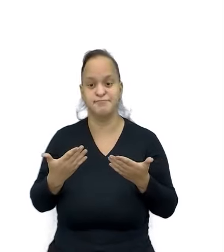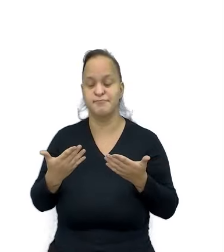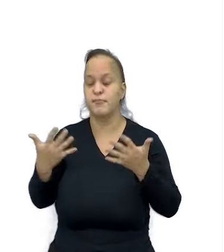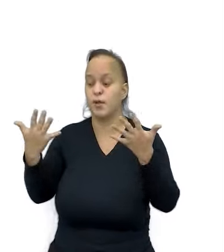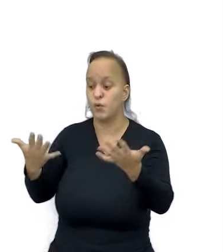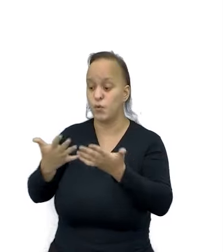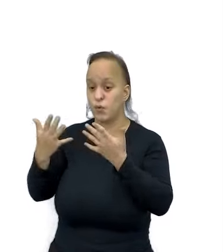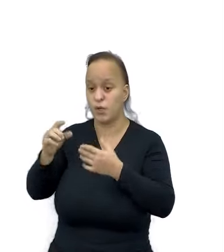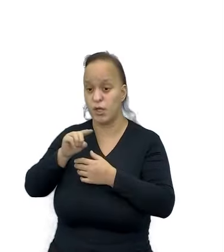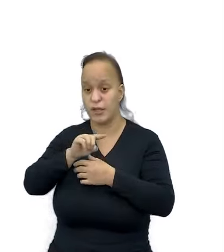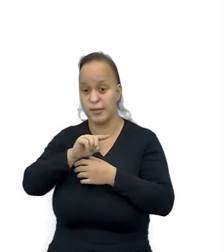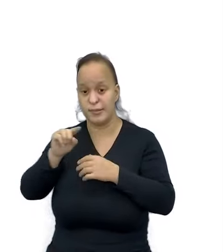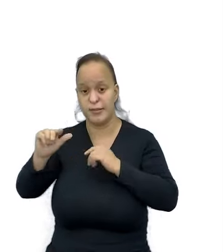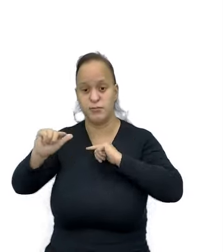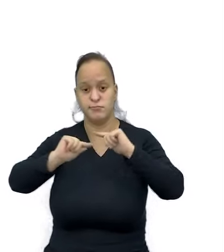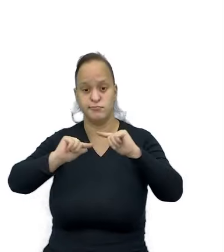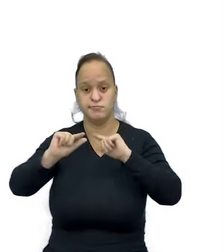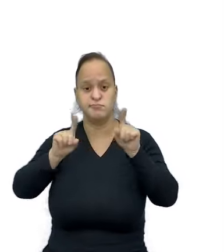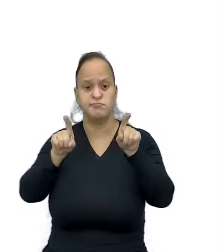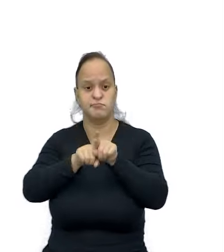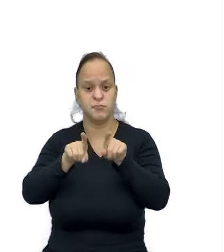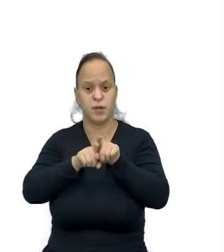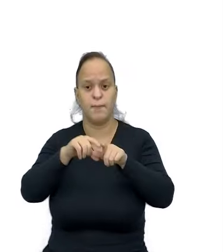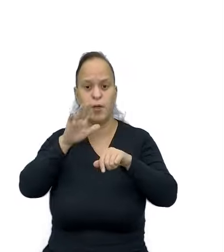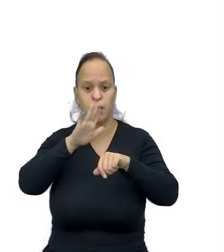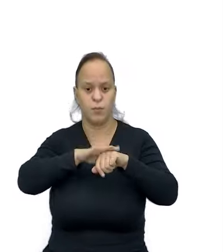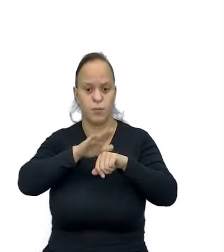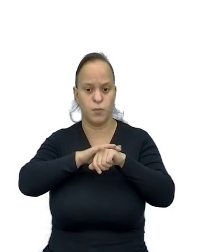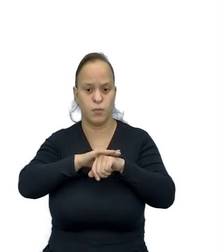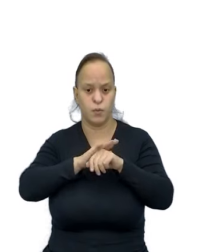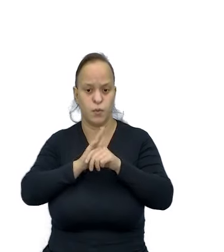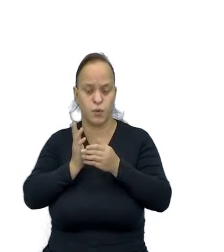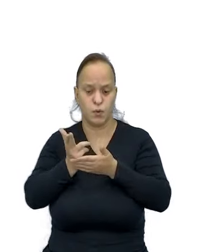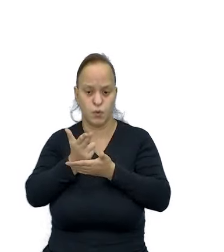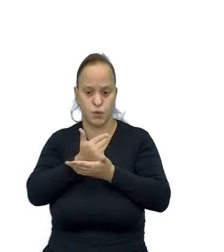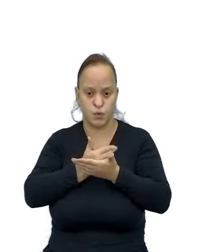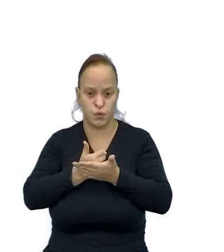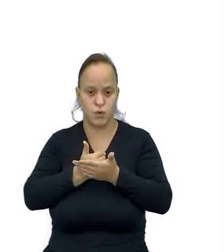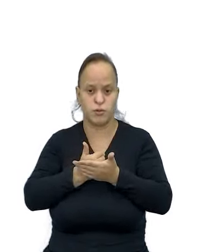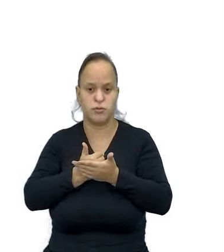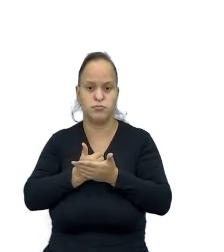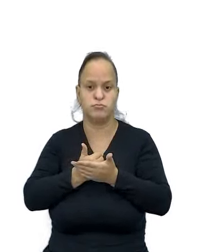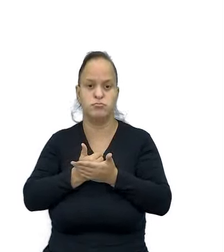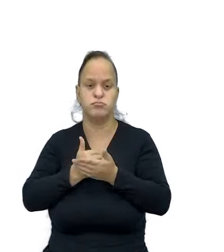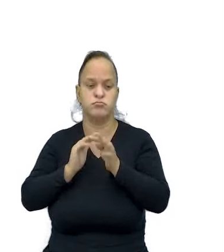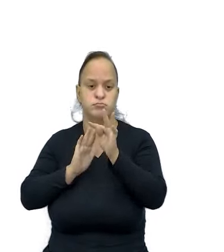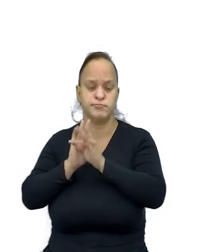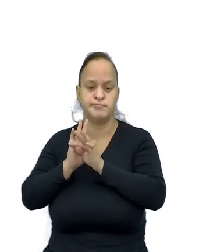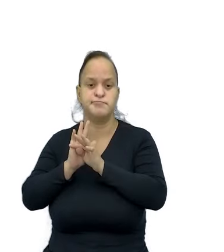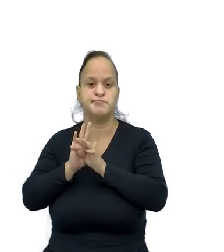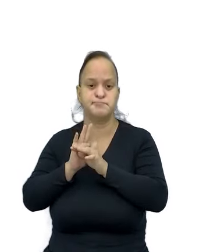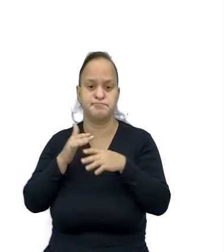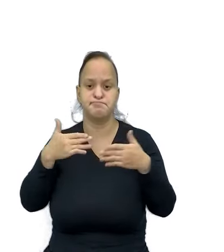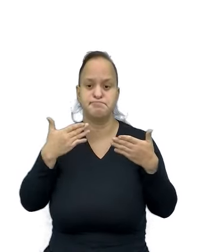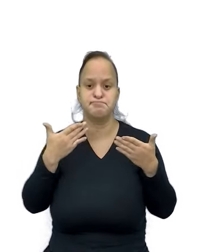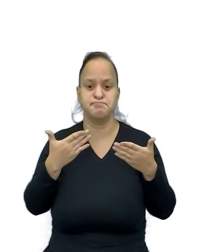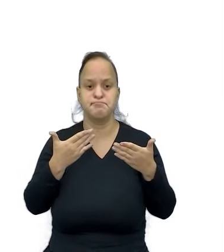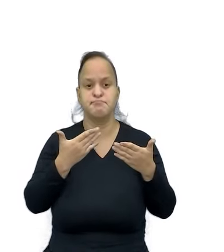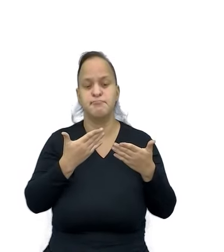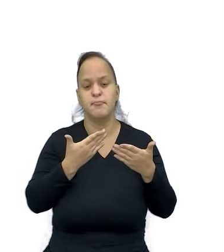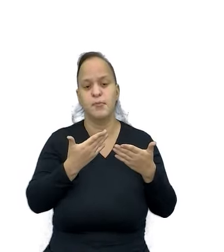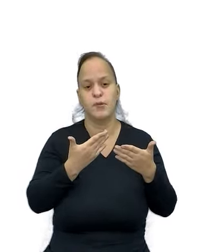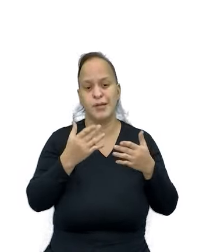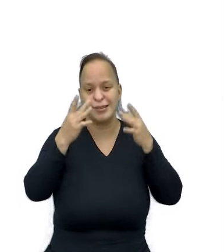trabalho e também a questão da produção desses gêneros textuais. Aqui, então, a gente vai ter esse quadro aí para a gente observar,